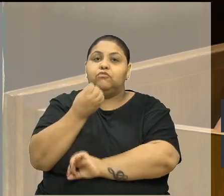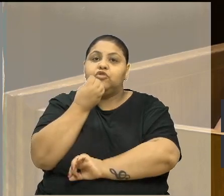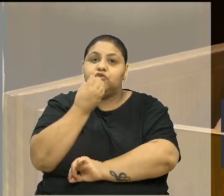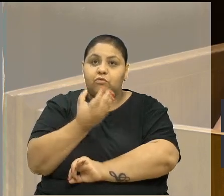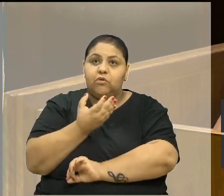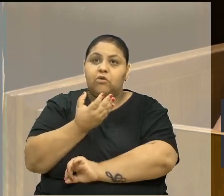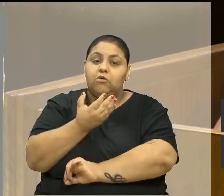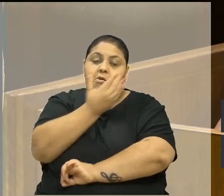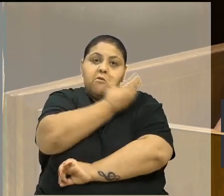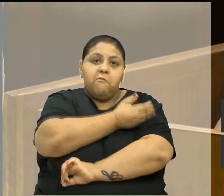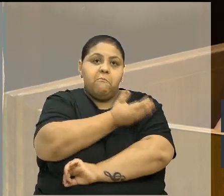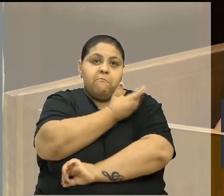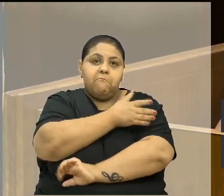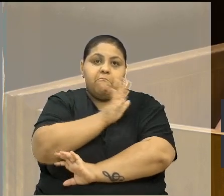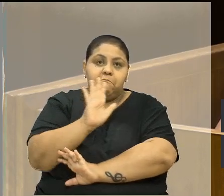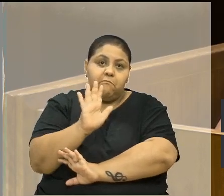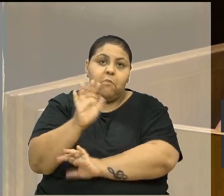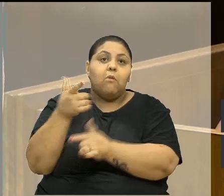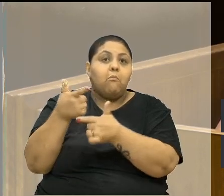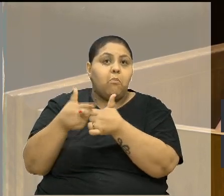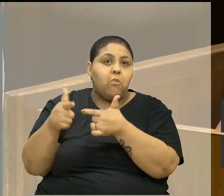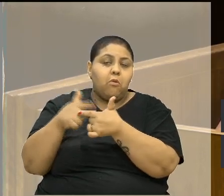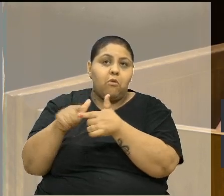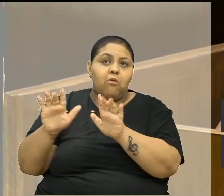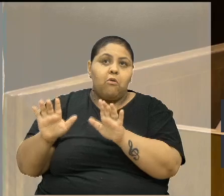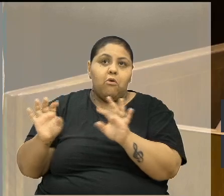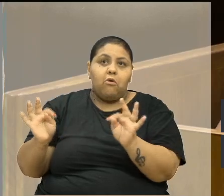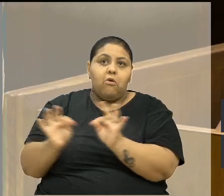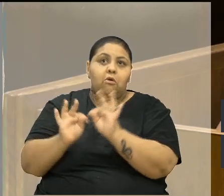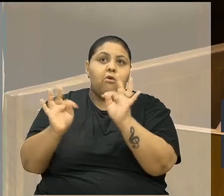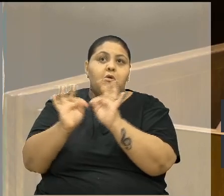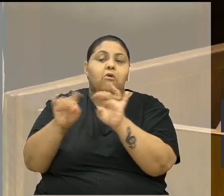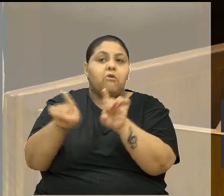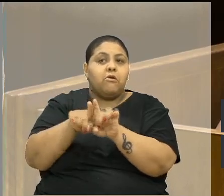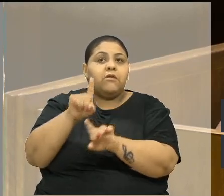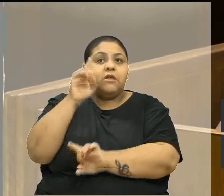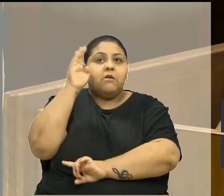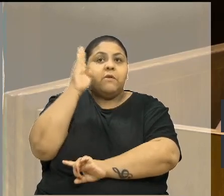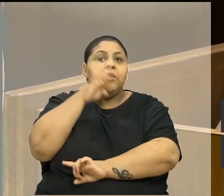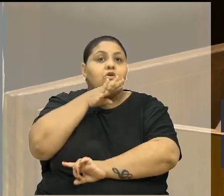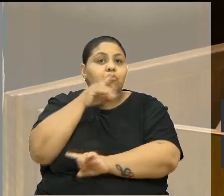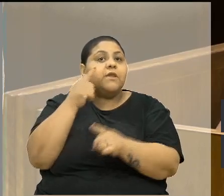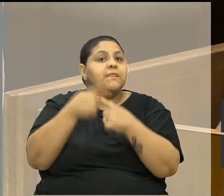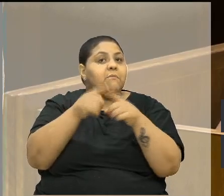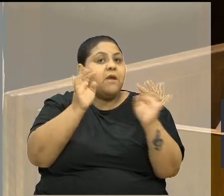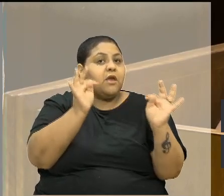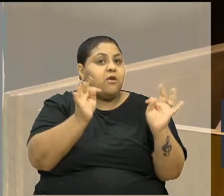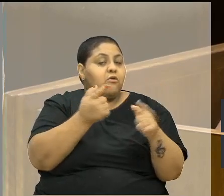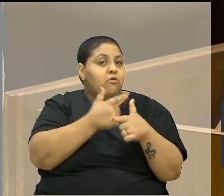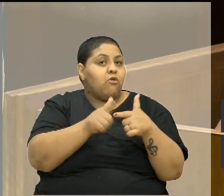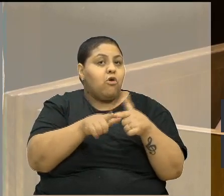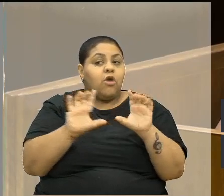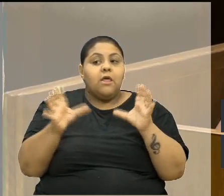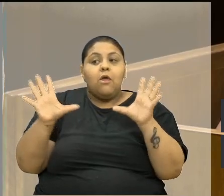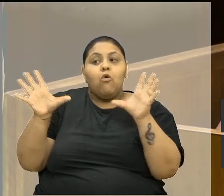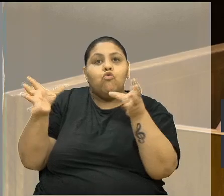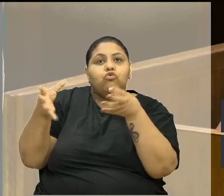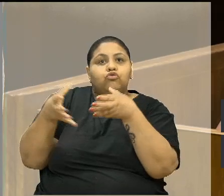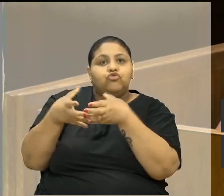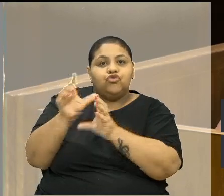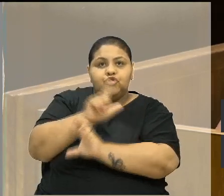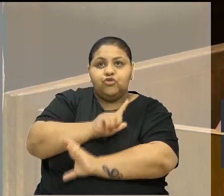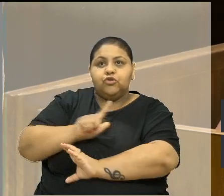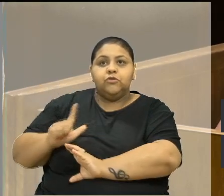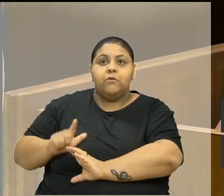poder treinar, dá problema. E se o técnico, às vezes, também é ruim, também dá problema. Então, assim, o time do governo